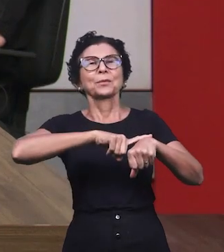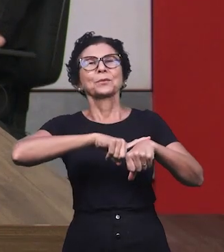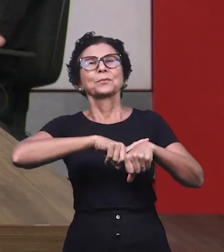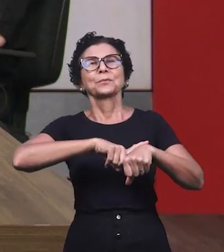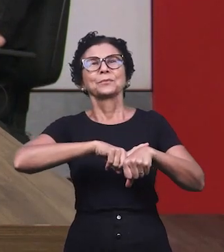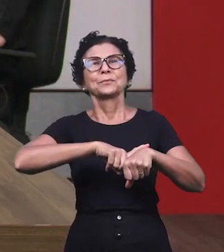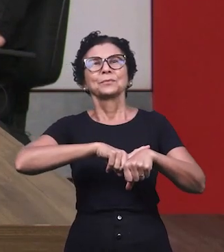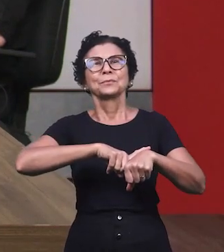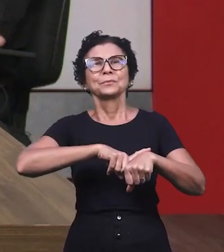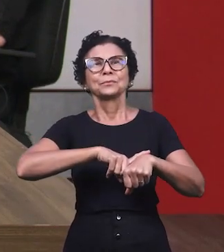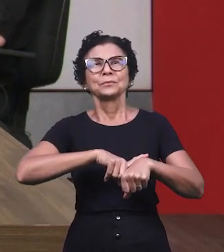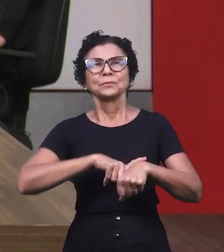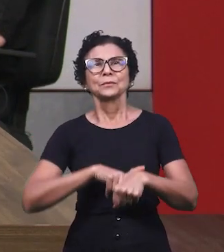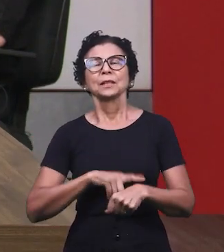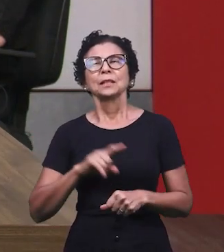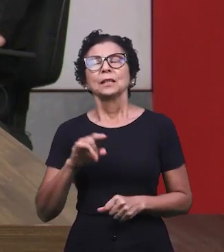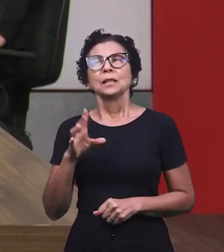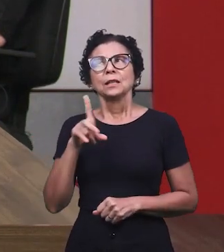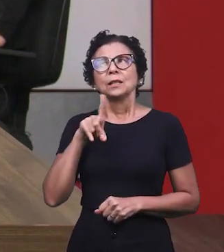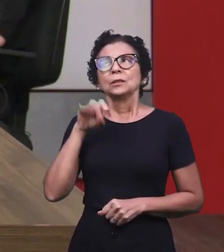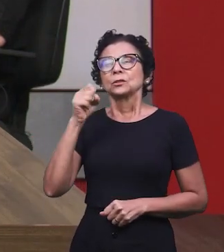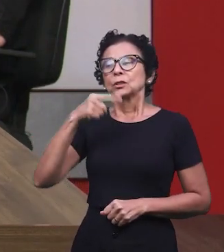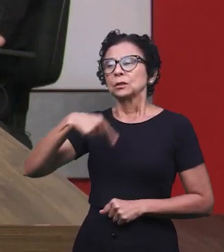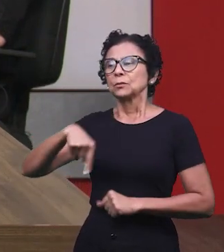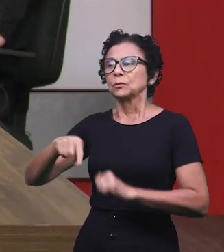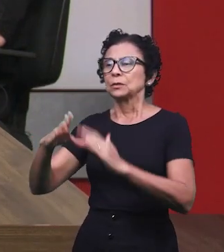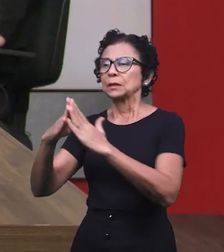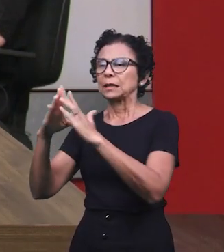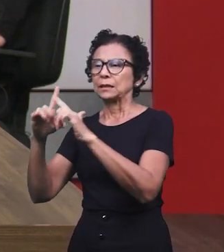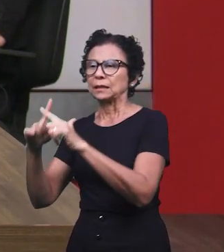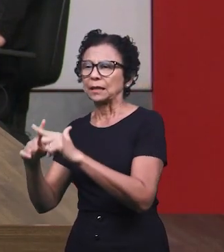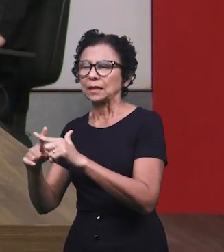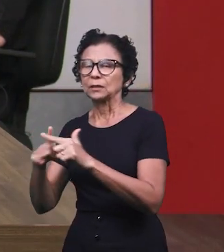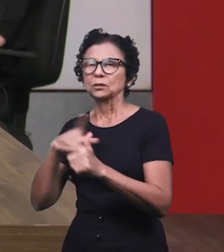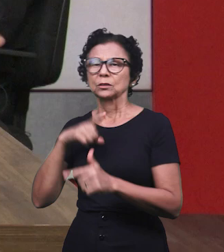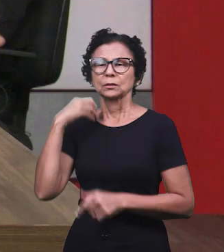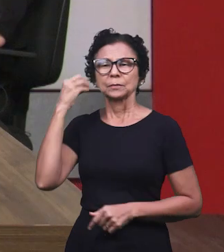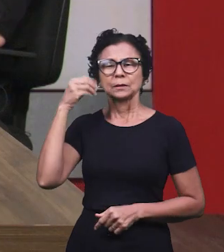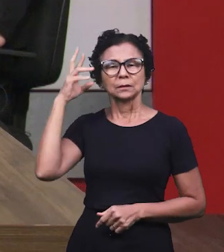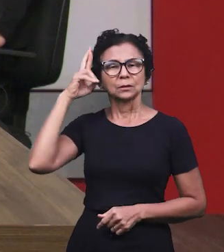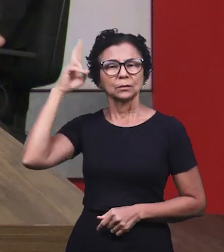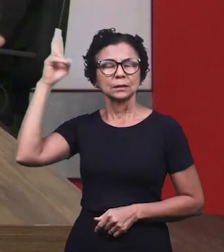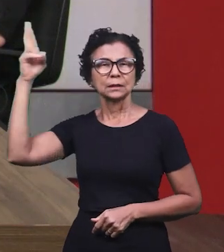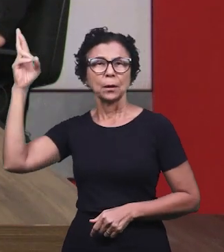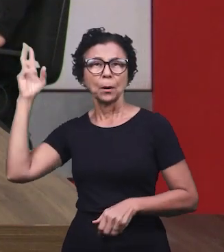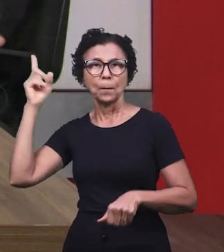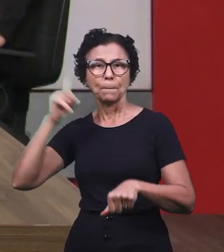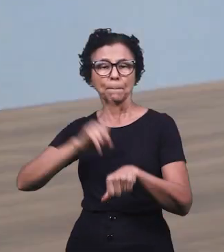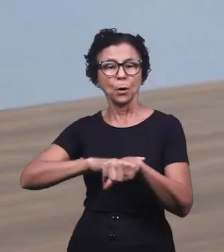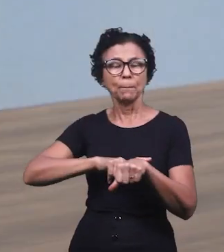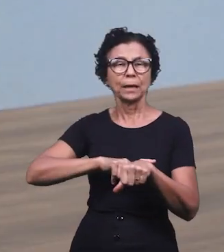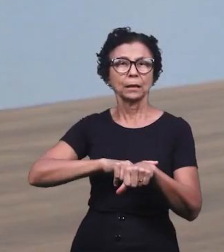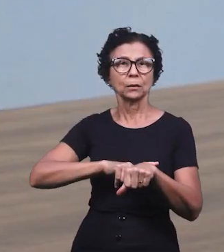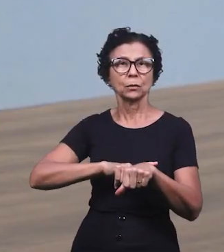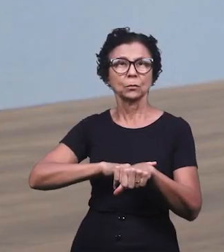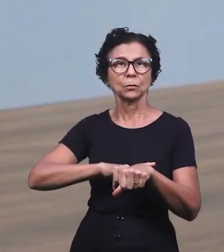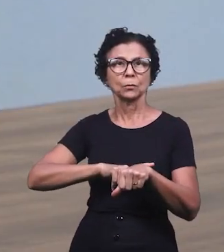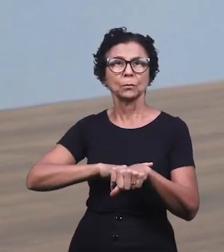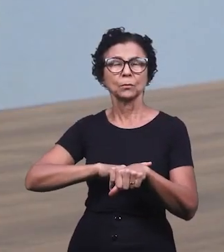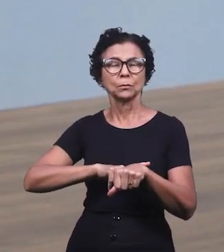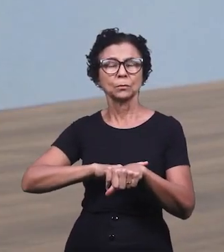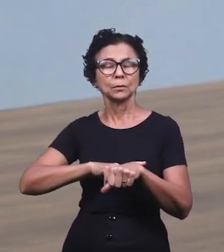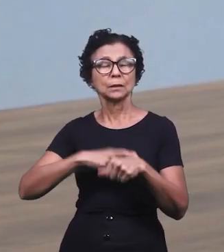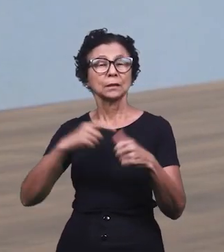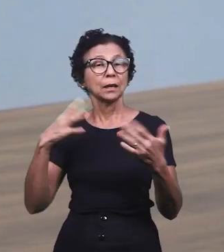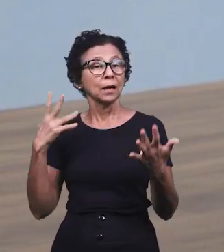tive uma experiência com o Senhor, é um momento. Então, nasceu esse dia, nasceu esse momento, aconteceu algo novo no